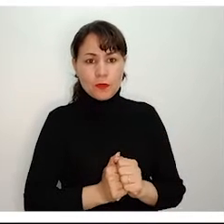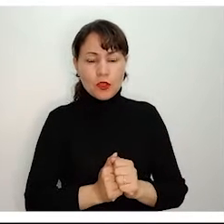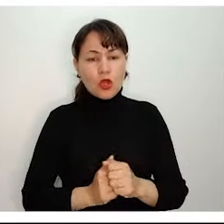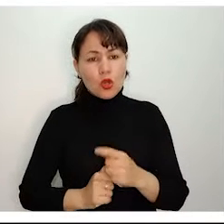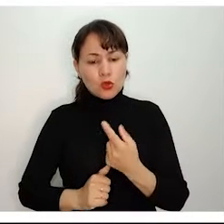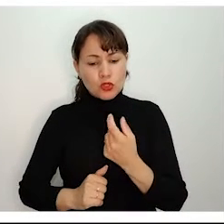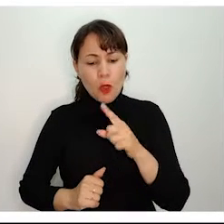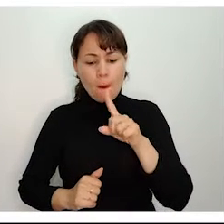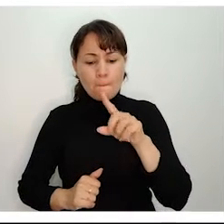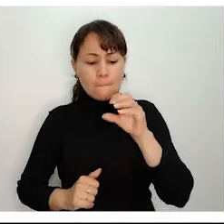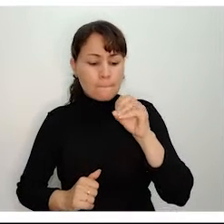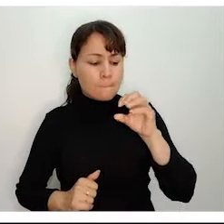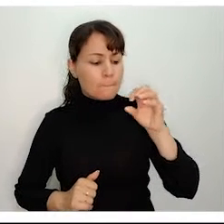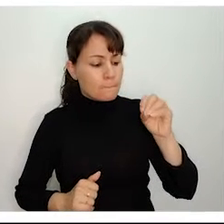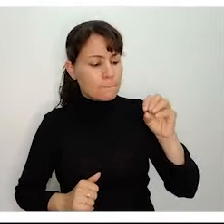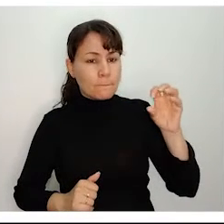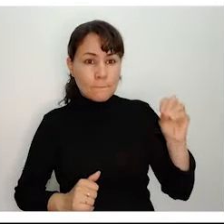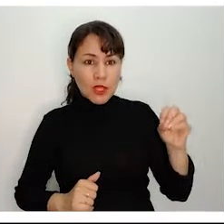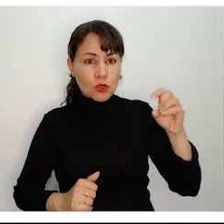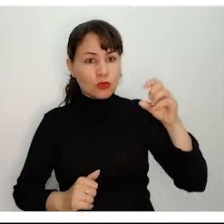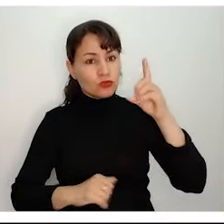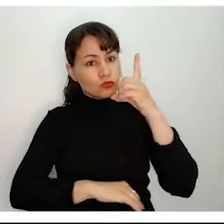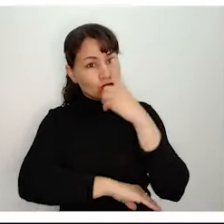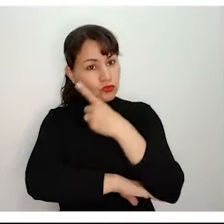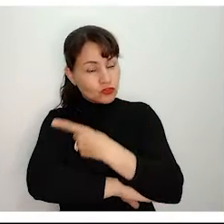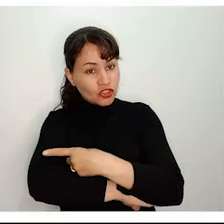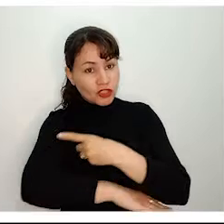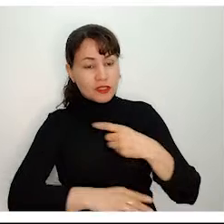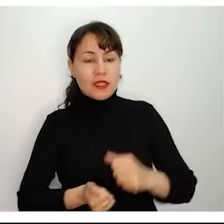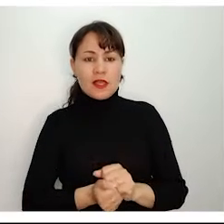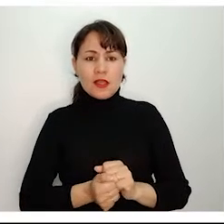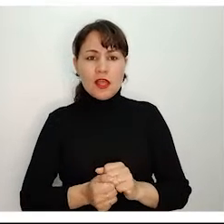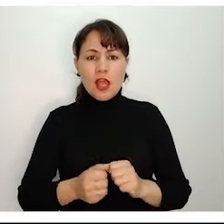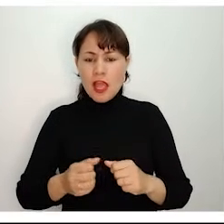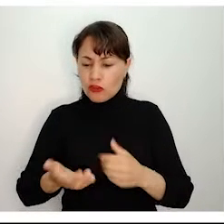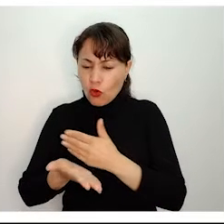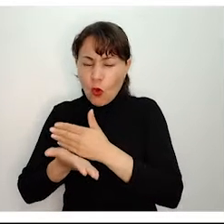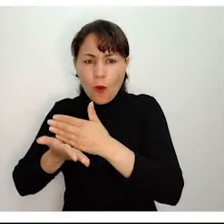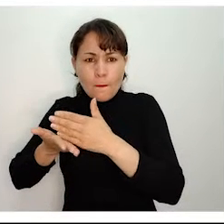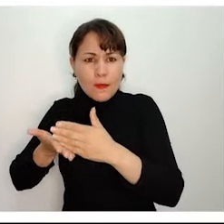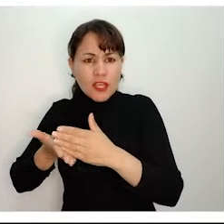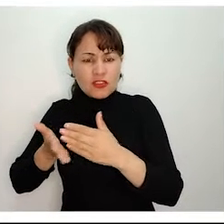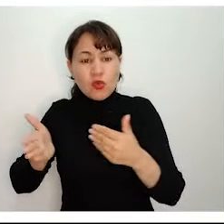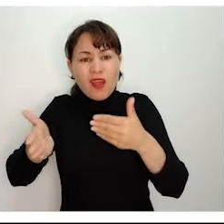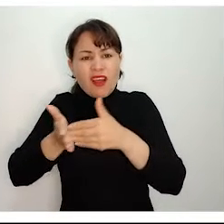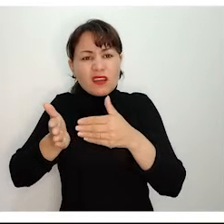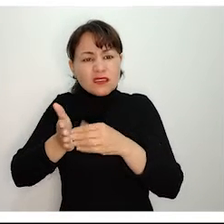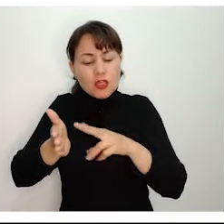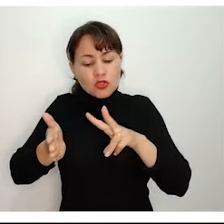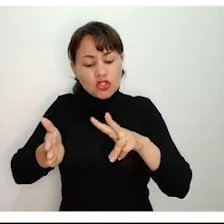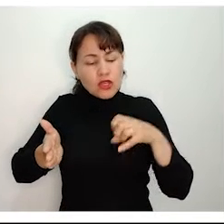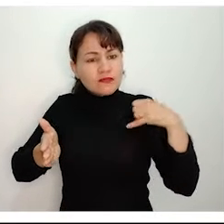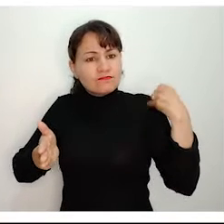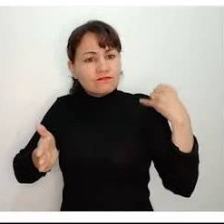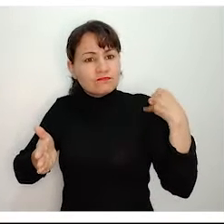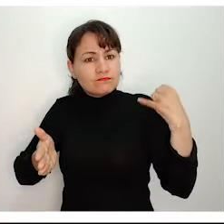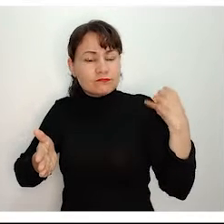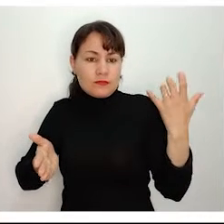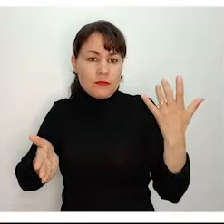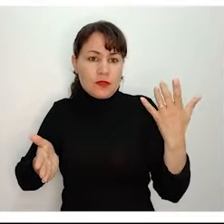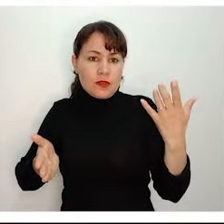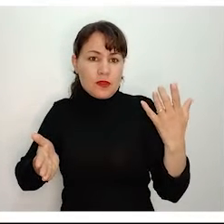infantil. Os 1000 dias vão desde a concepção até os 2 anos de idade da